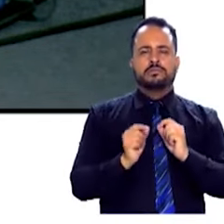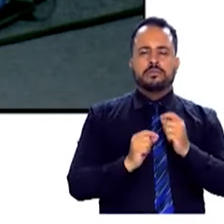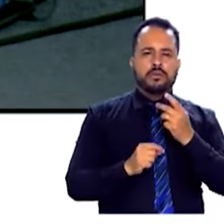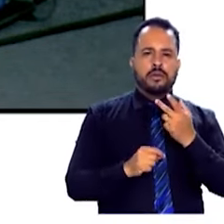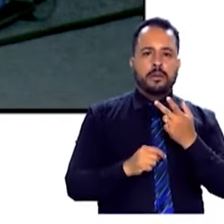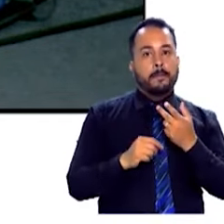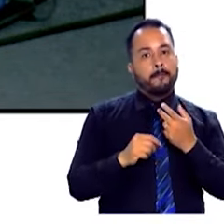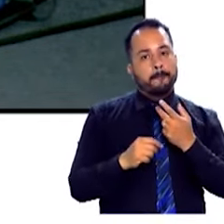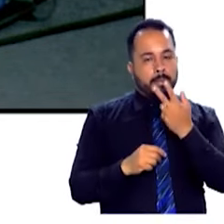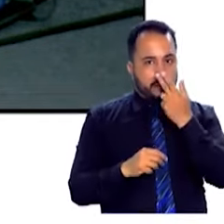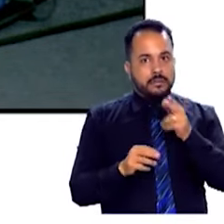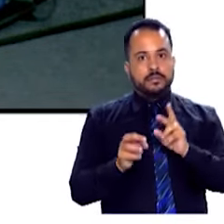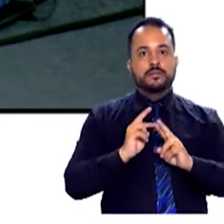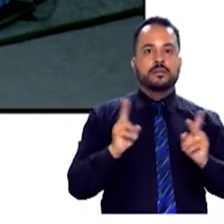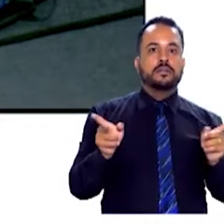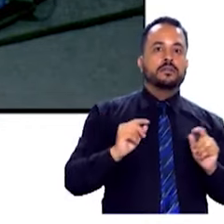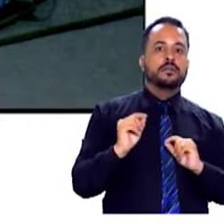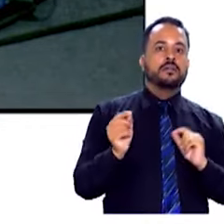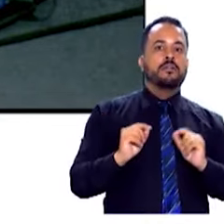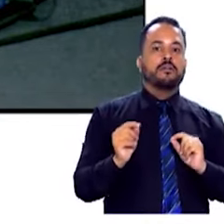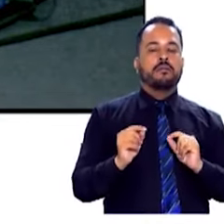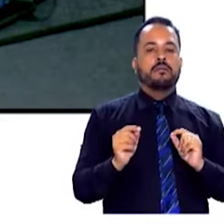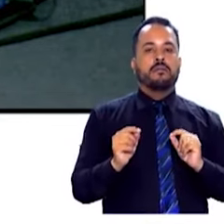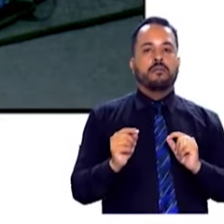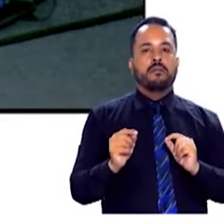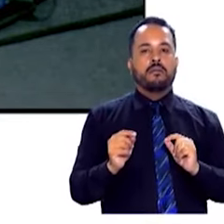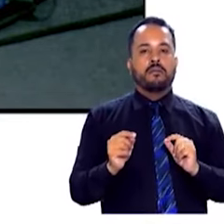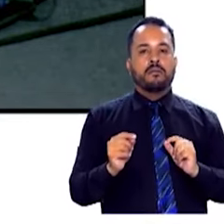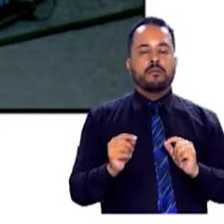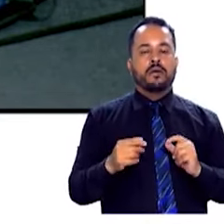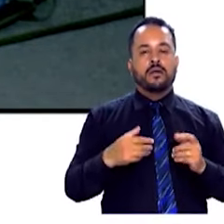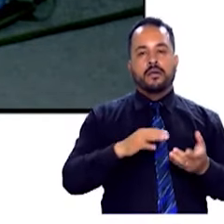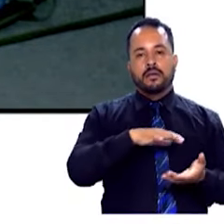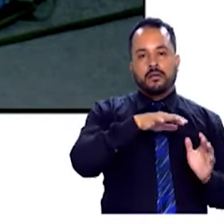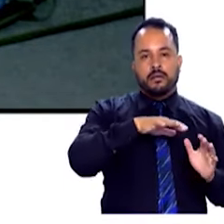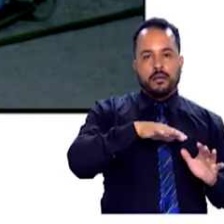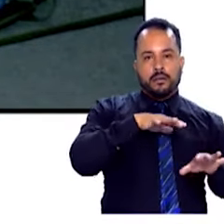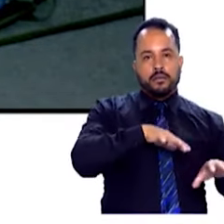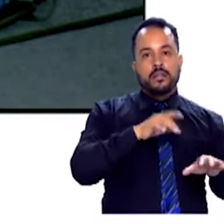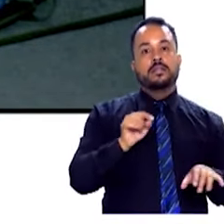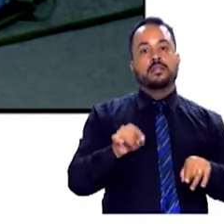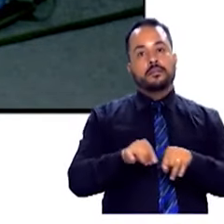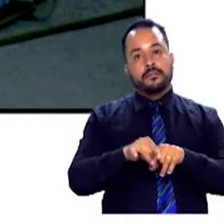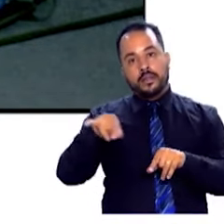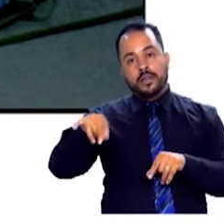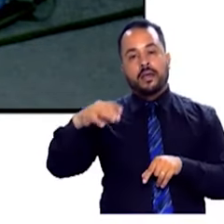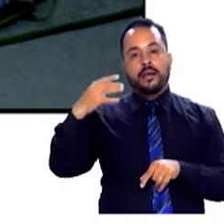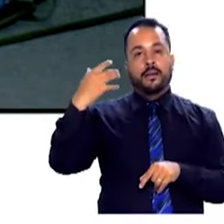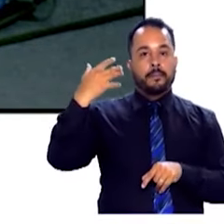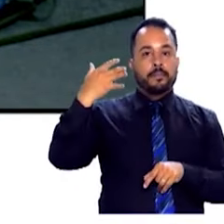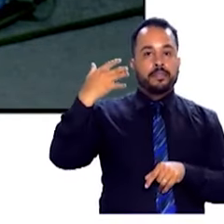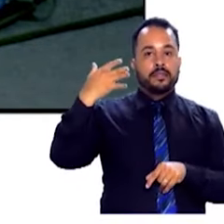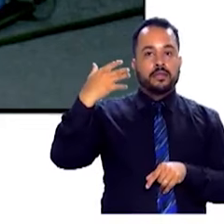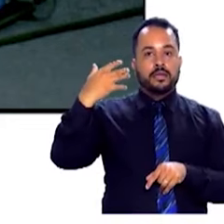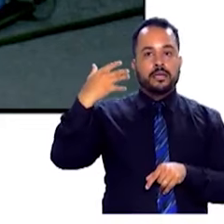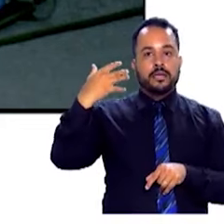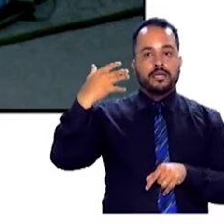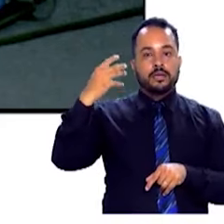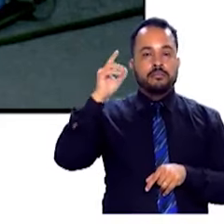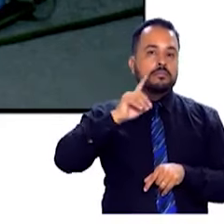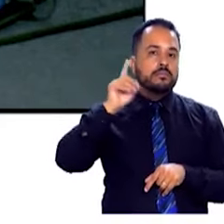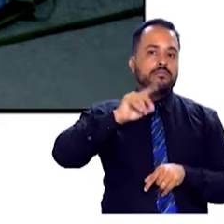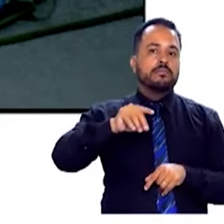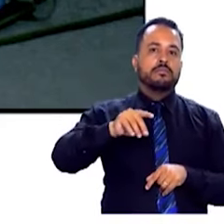diferentes quando falamos de precedente no Reino Unido na com em geral eu acho que também nos Estados Unidos eh mas na Austrália Nova Zelândia no Reino Unido